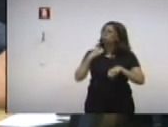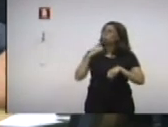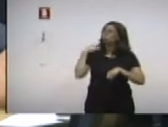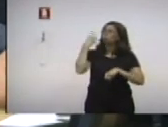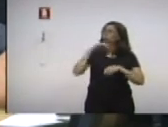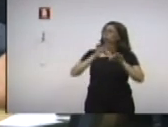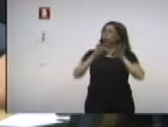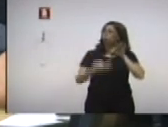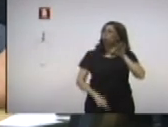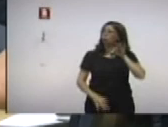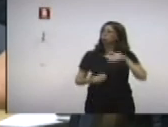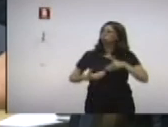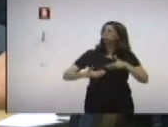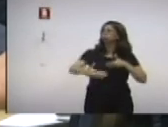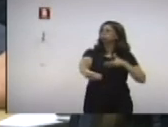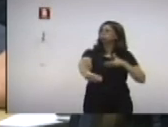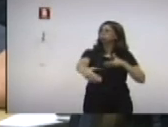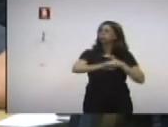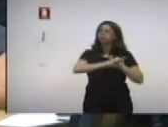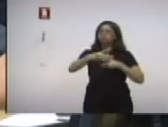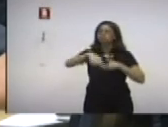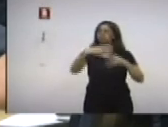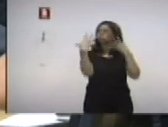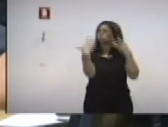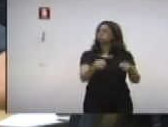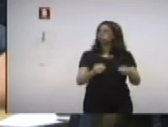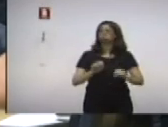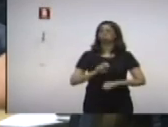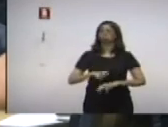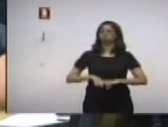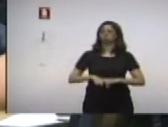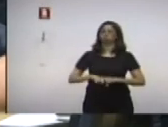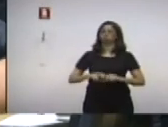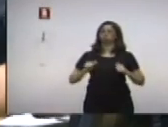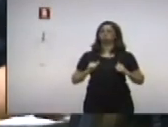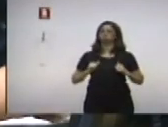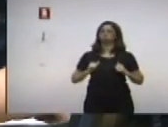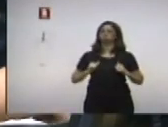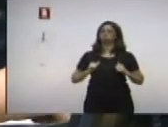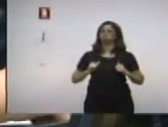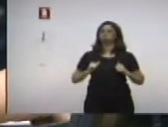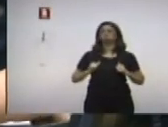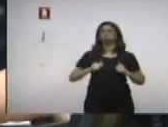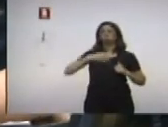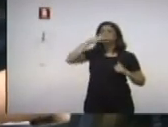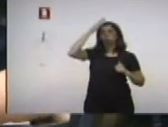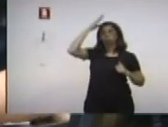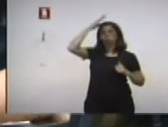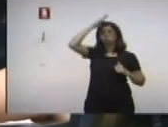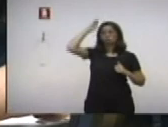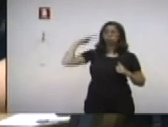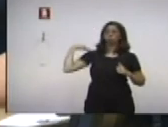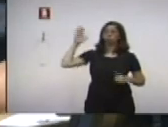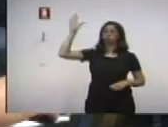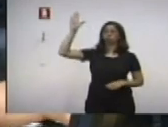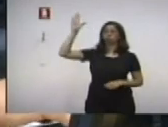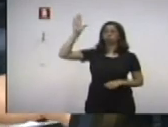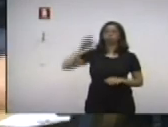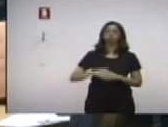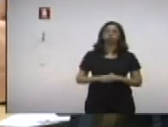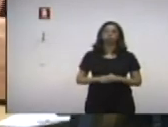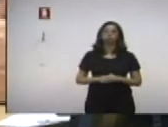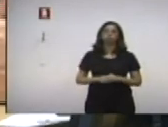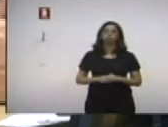mais uma hora você são os que concordarem permaneçam Como estão Então gostaria de pedir os senhores um